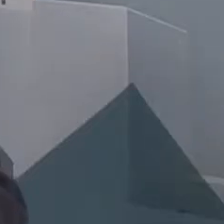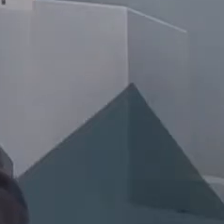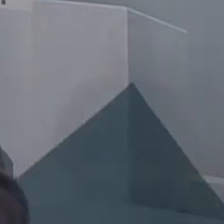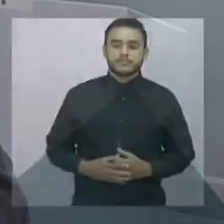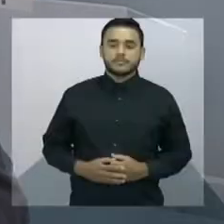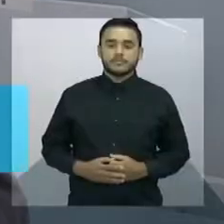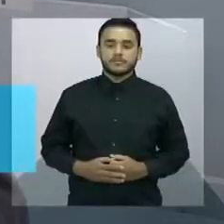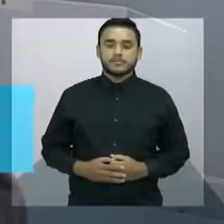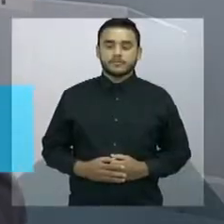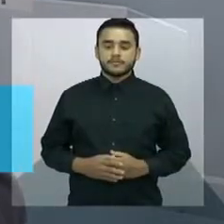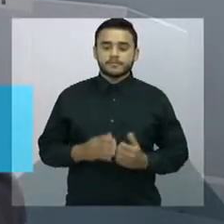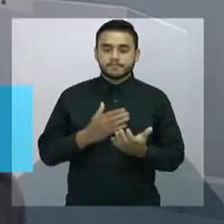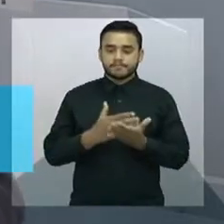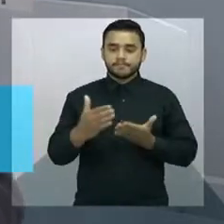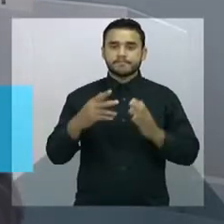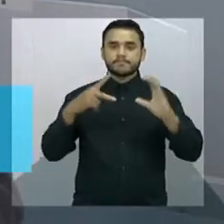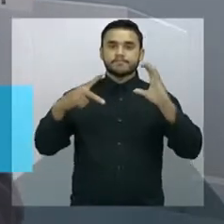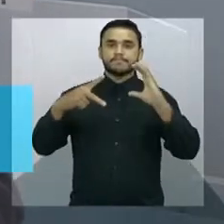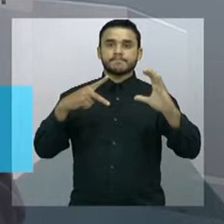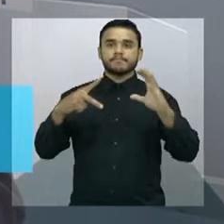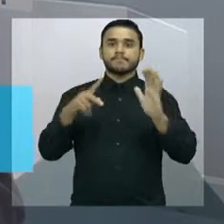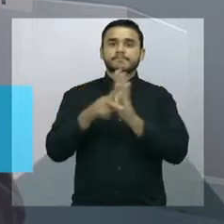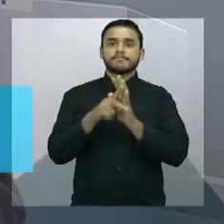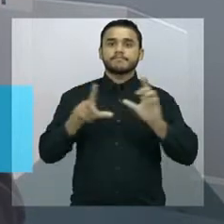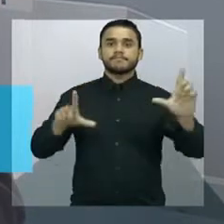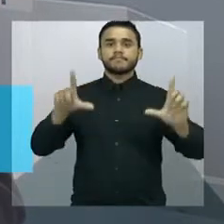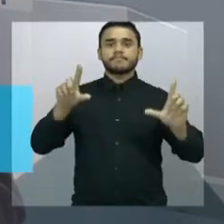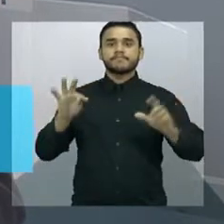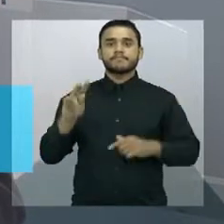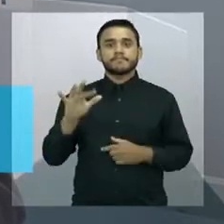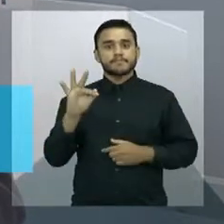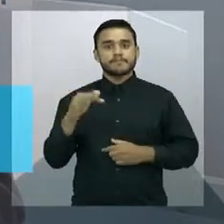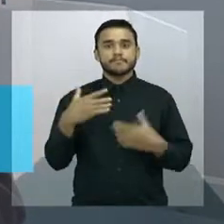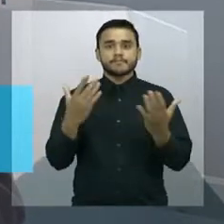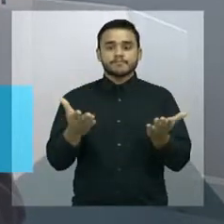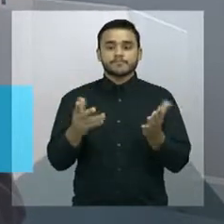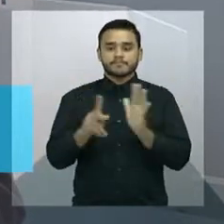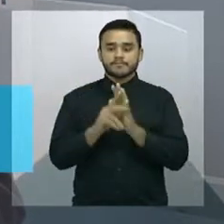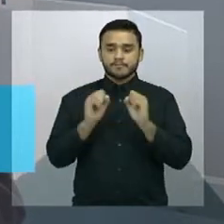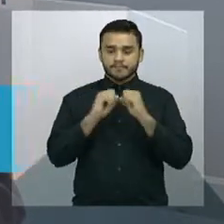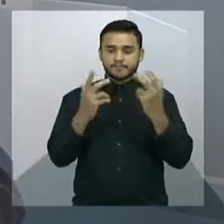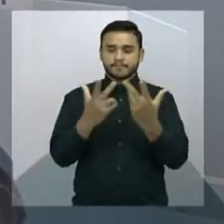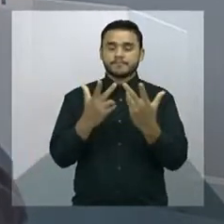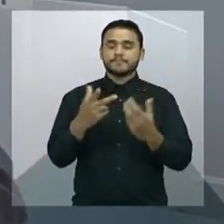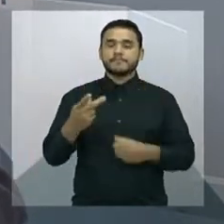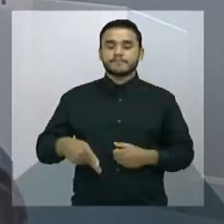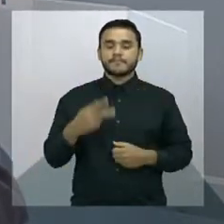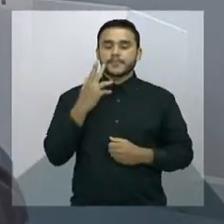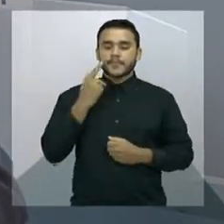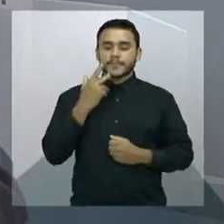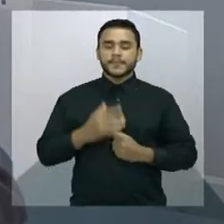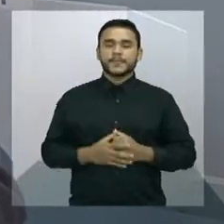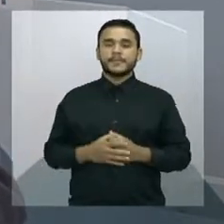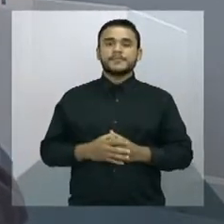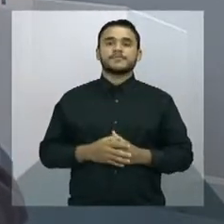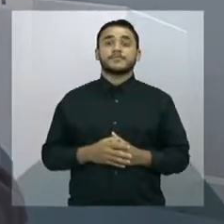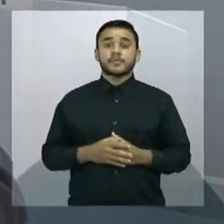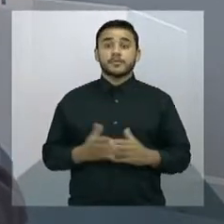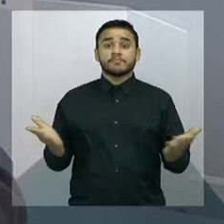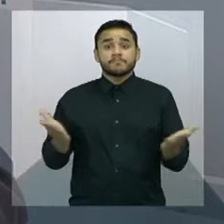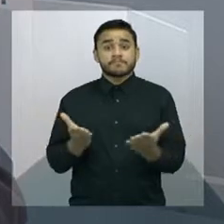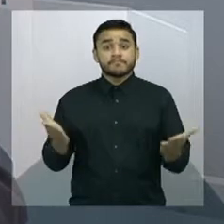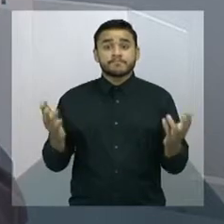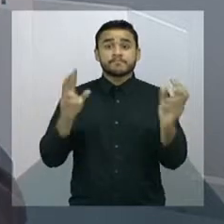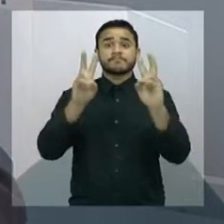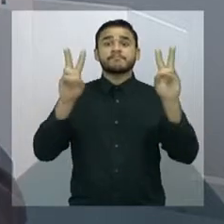Olá, estamos iniciando o plenário da cidade pela TV Fortaleza, a emissora da Câmara Municipal. E no programa de